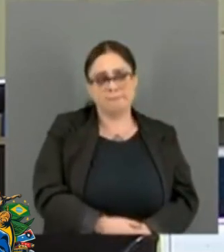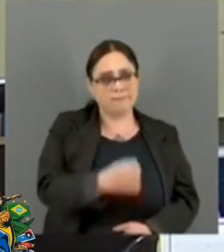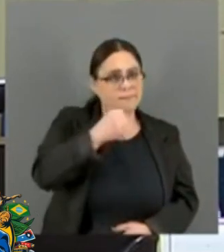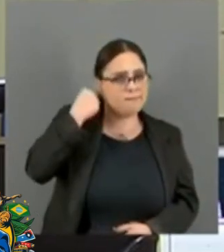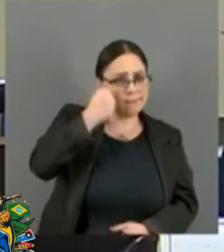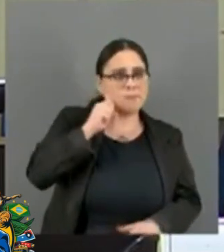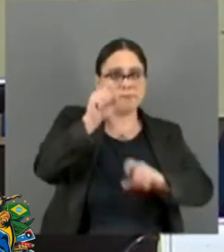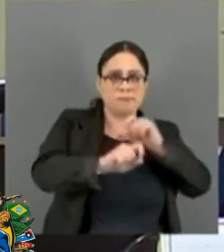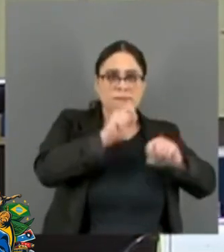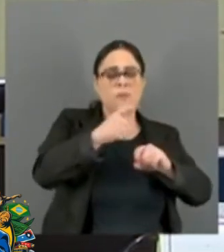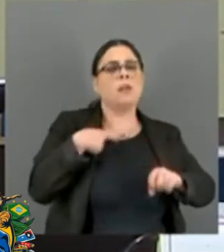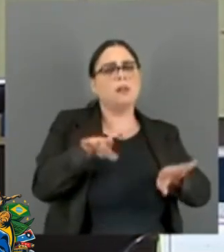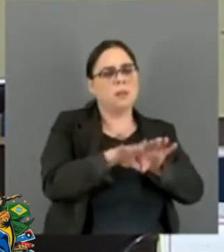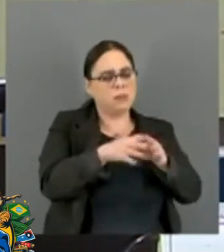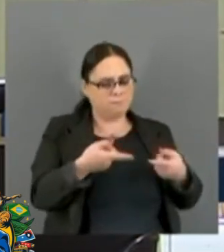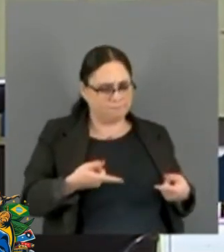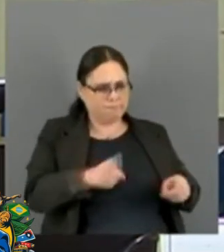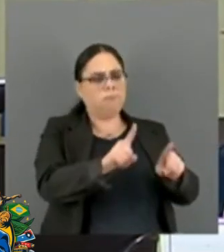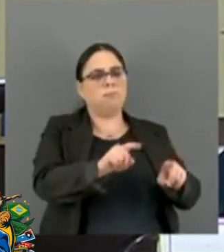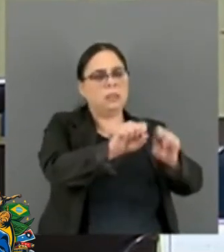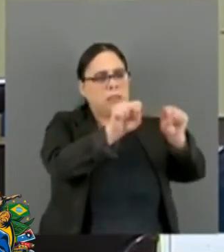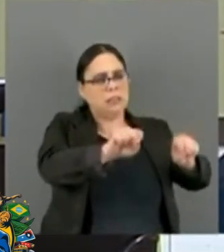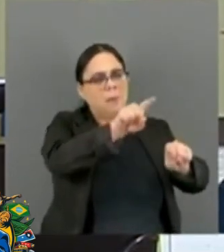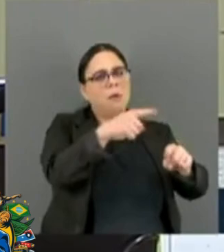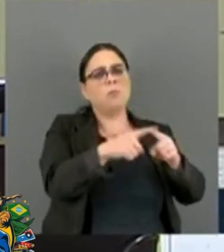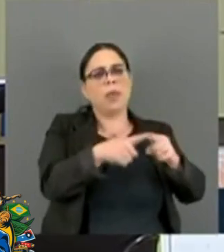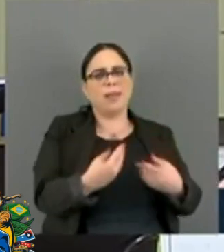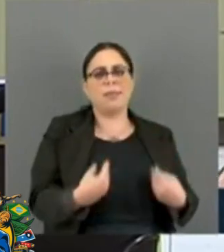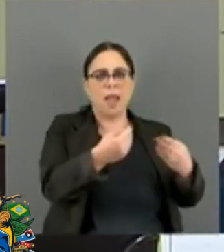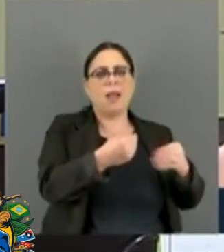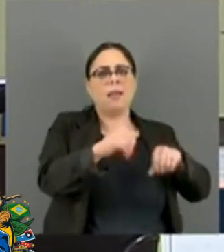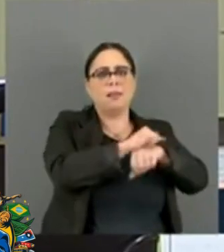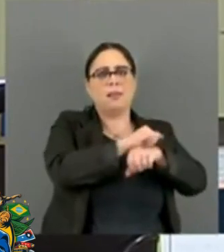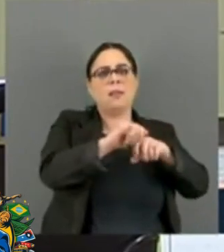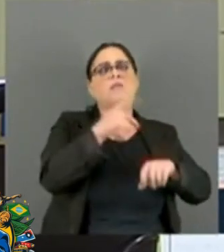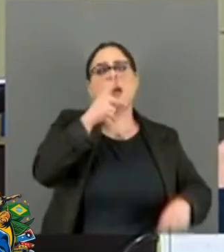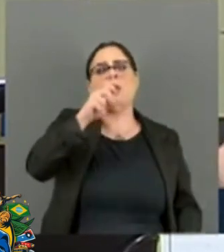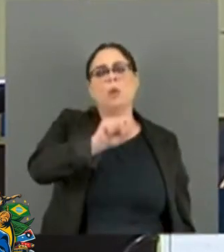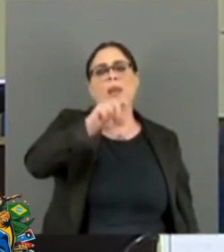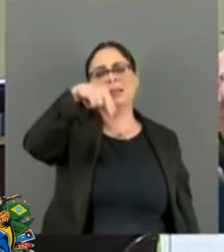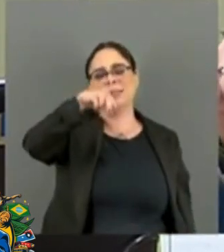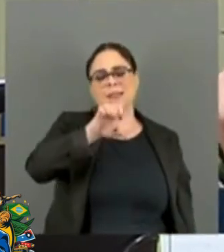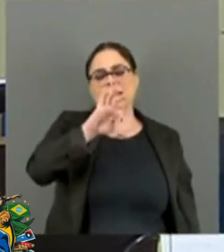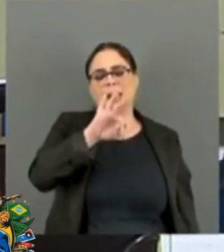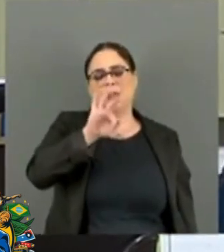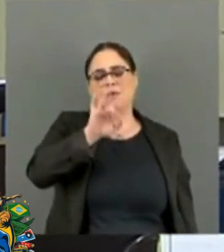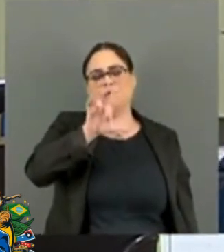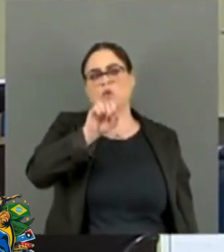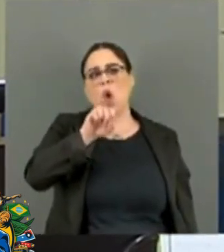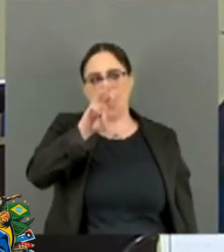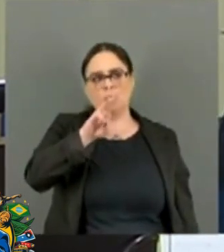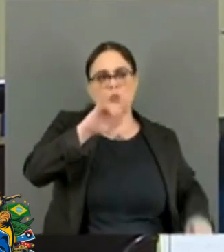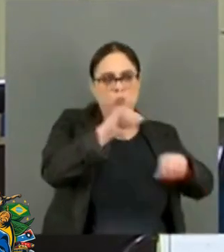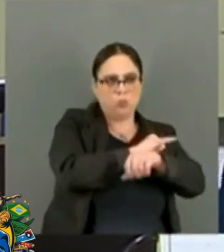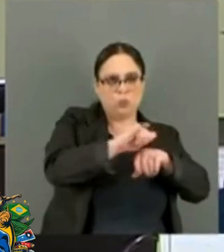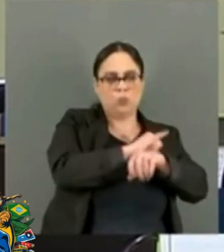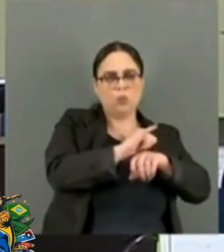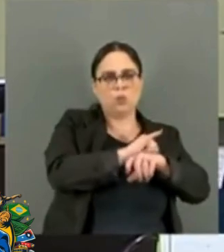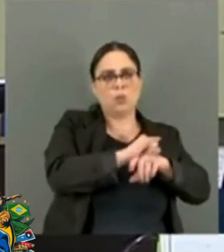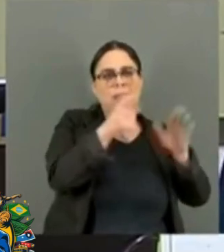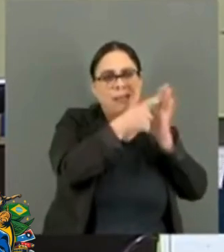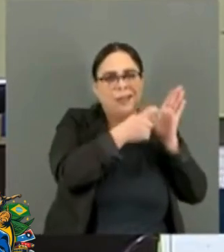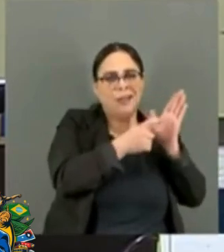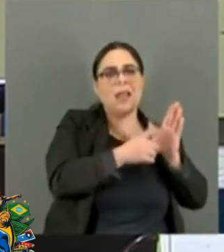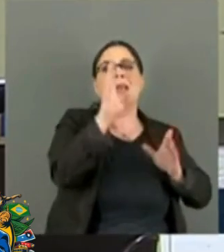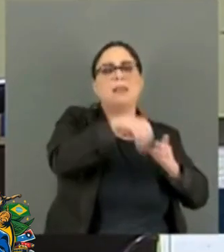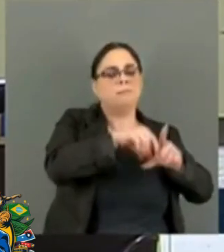gostaria muito de desafiar também as plataformas através de uma ferramenta chamada NetFlow. Essa ferramenta está à disposição de todos para medir o tráfego